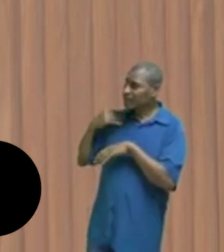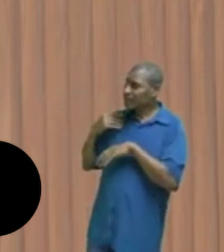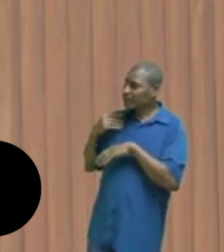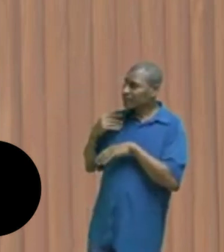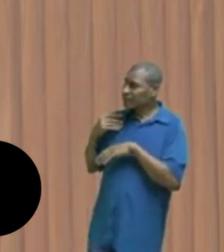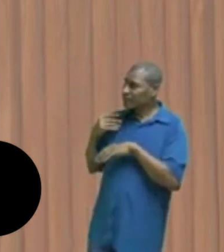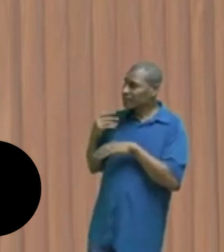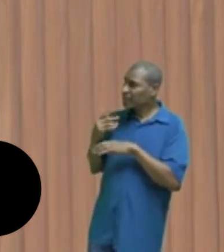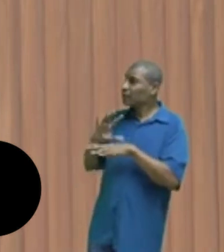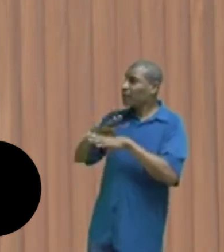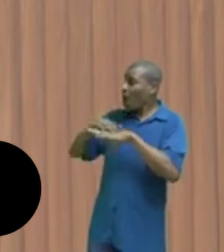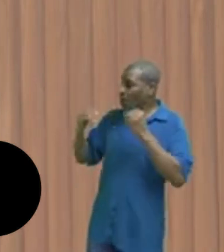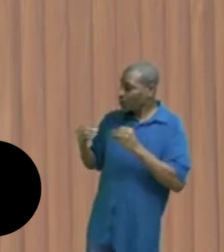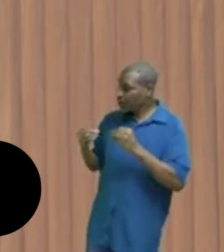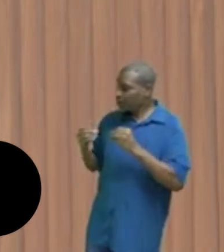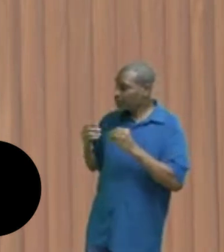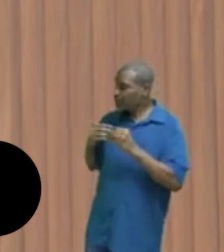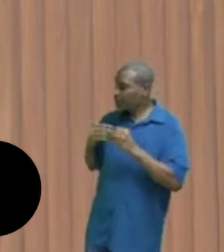quando Jesus